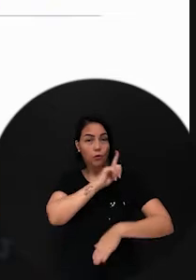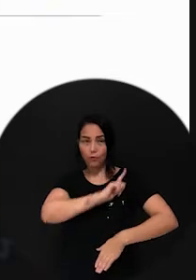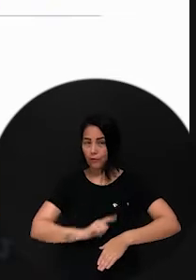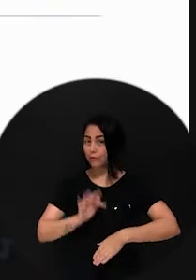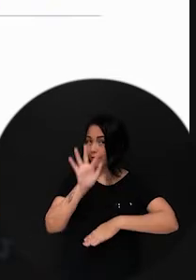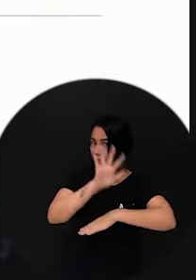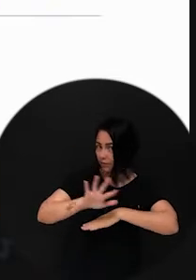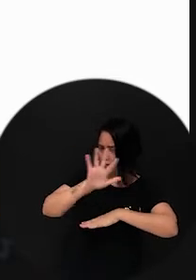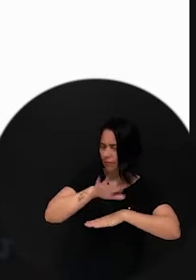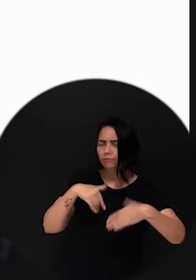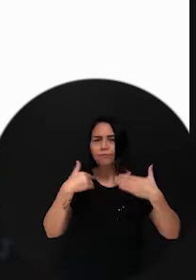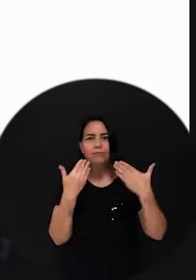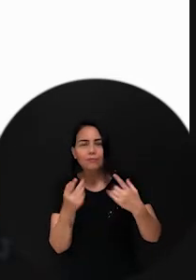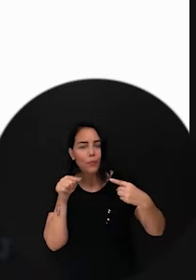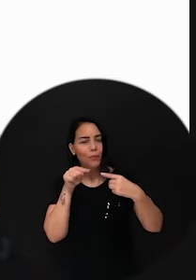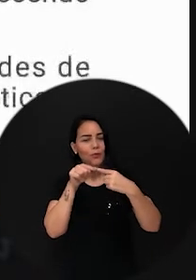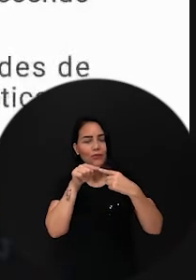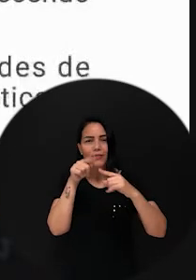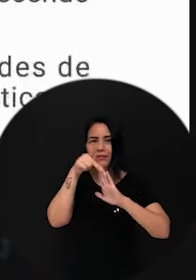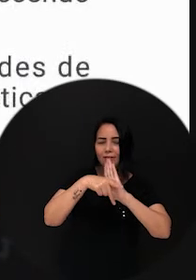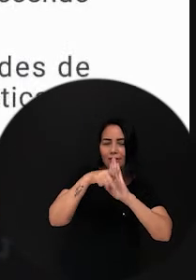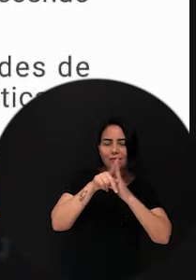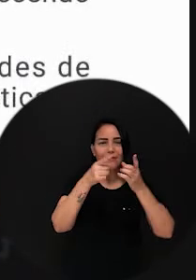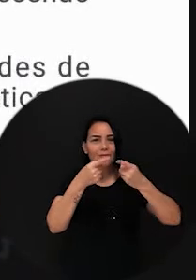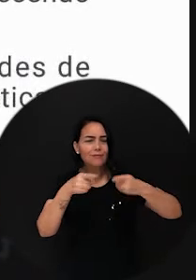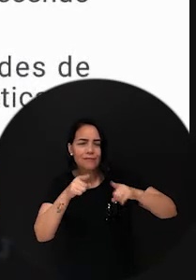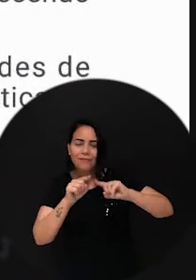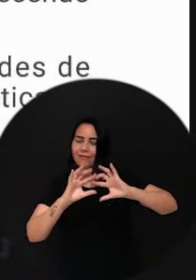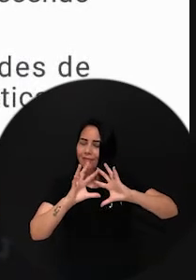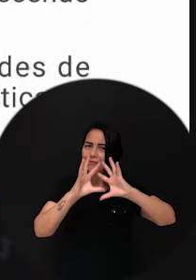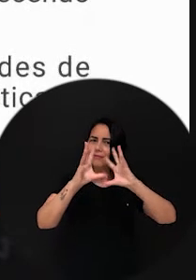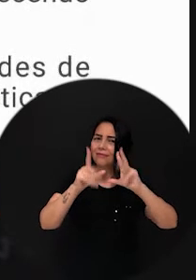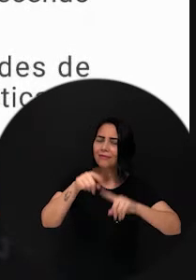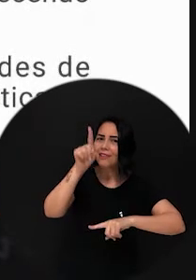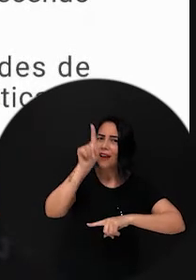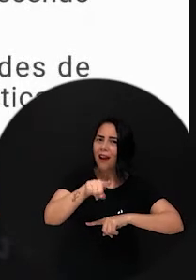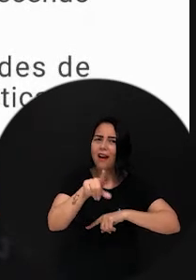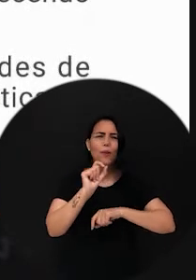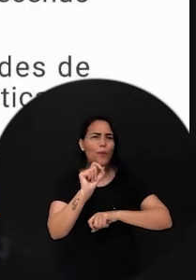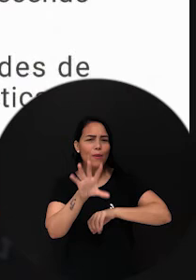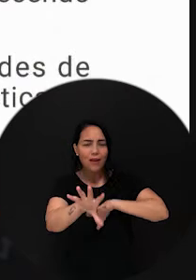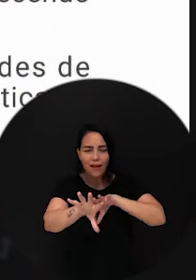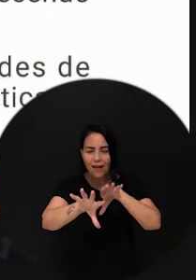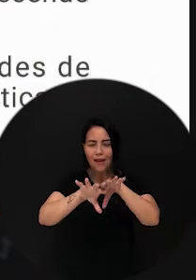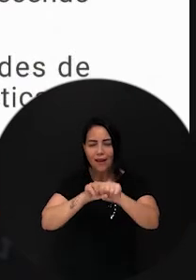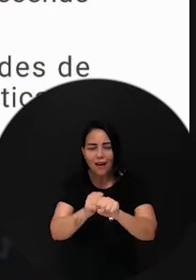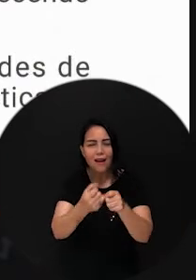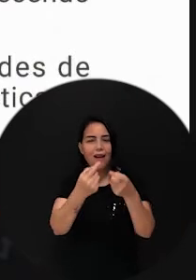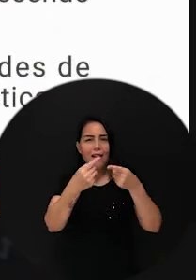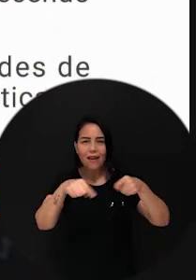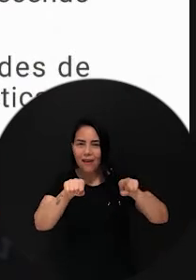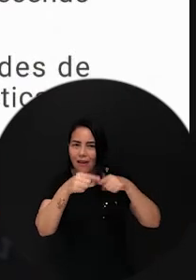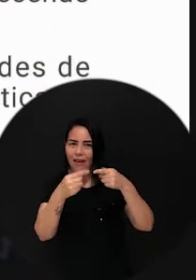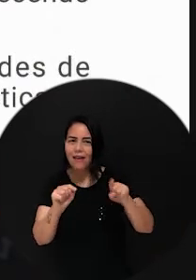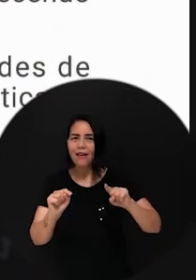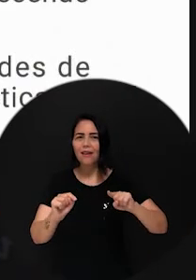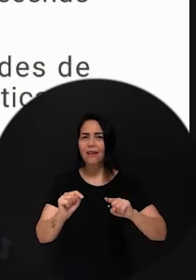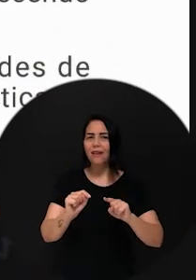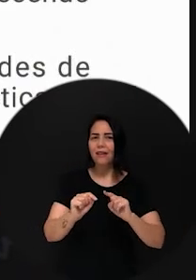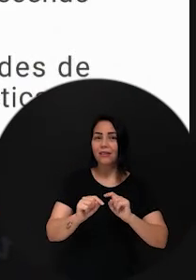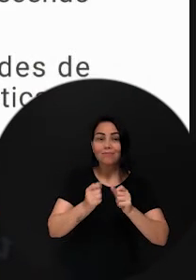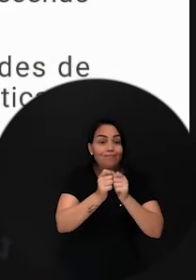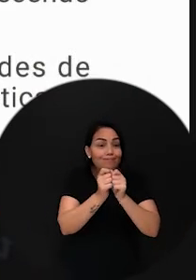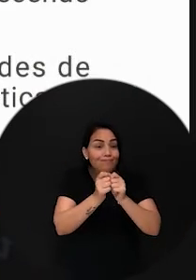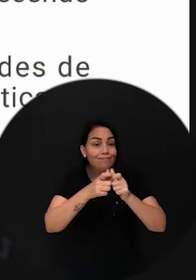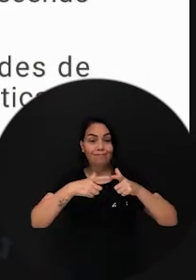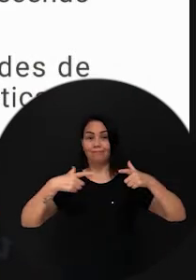O objetivo do projeto Música para Todos é a formação musical